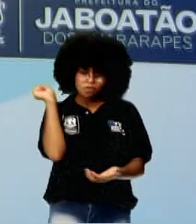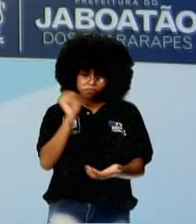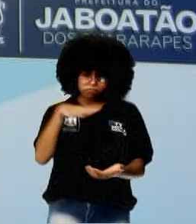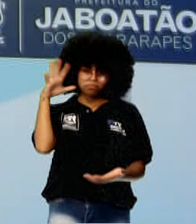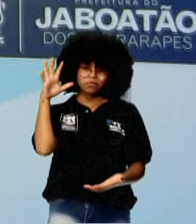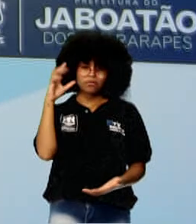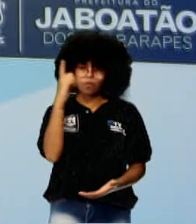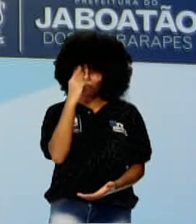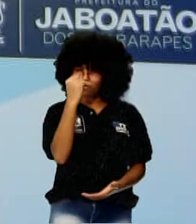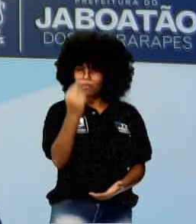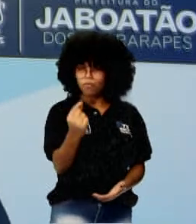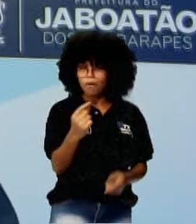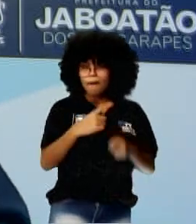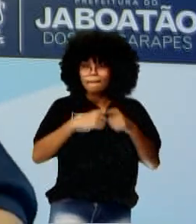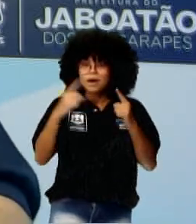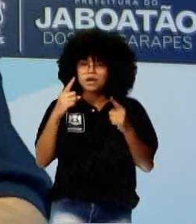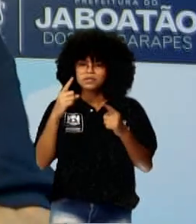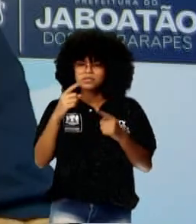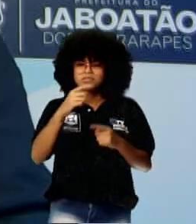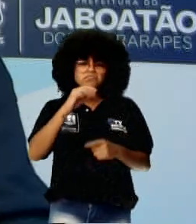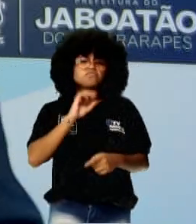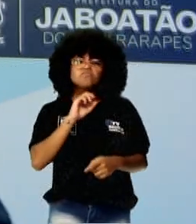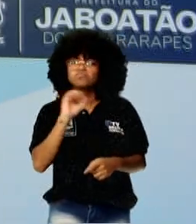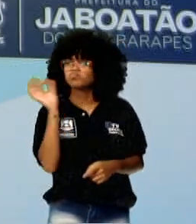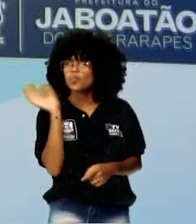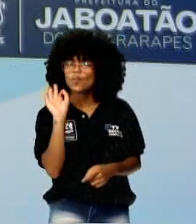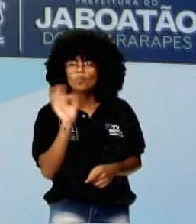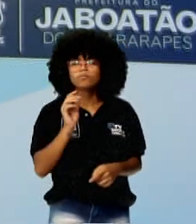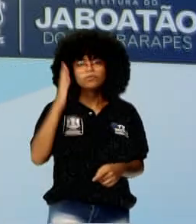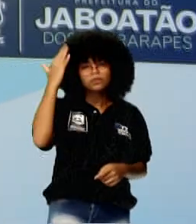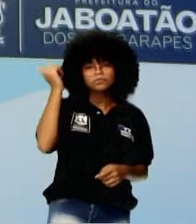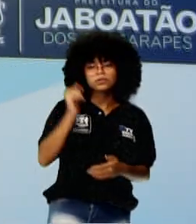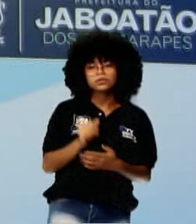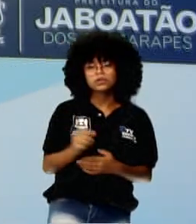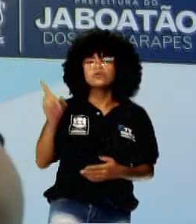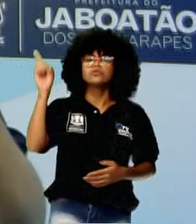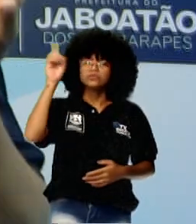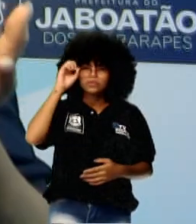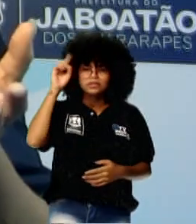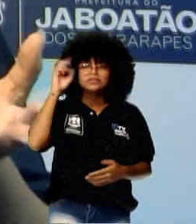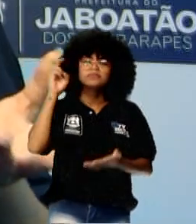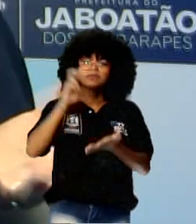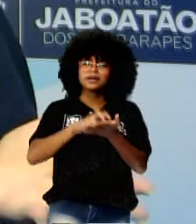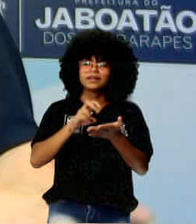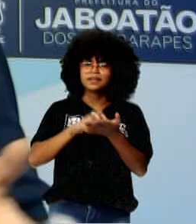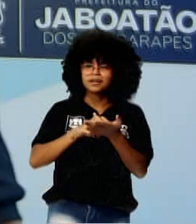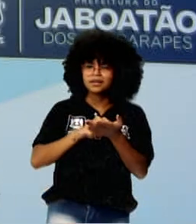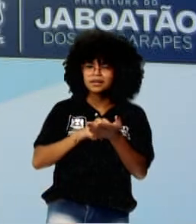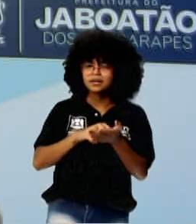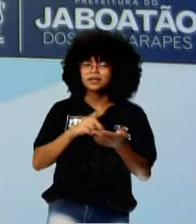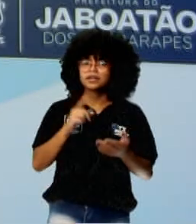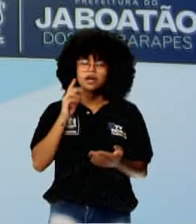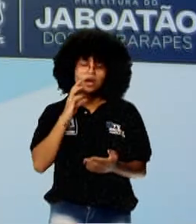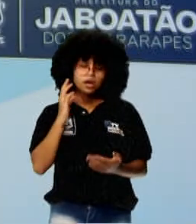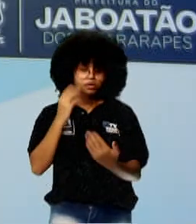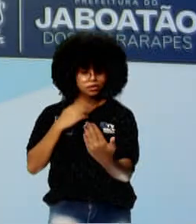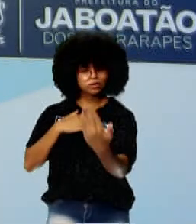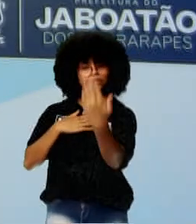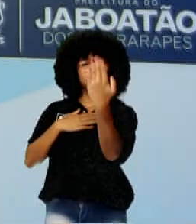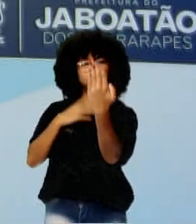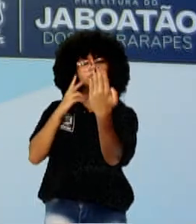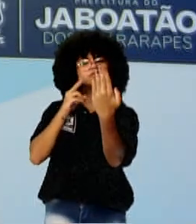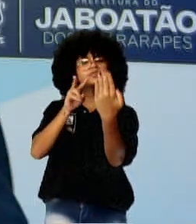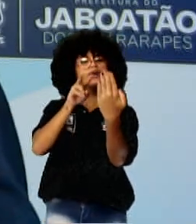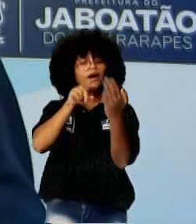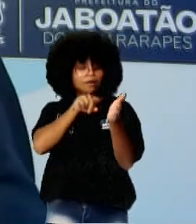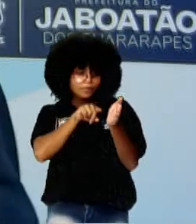ninguém sabia disso. Todos os dias de manhã, ela cumpria seu ritual de beleza, ia para a frente do seu espelho